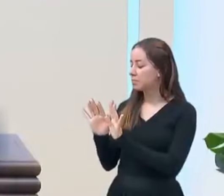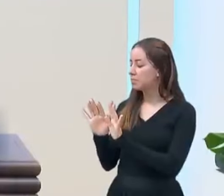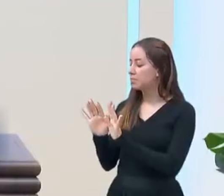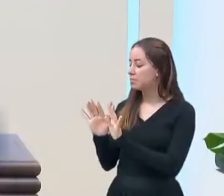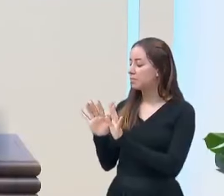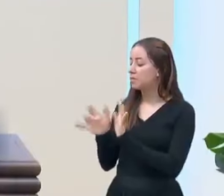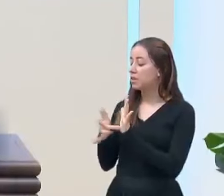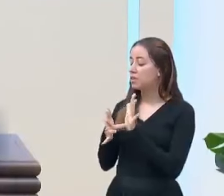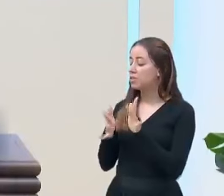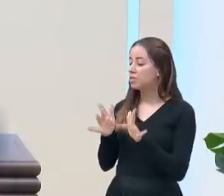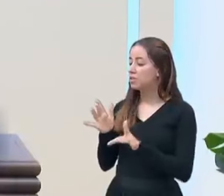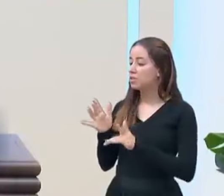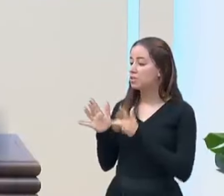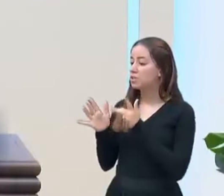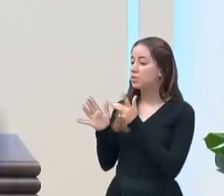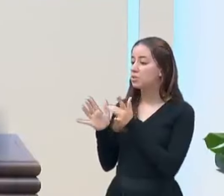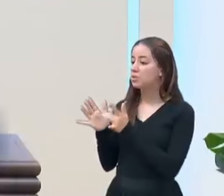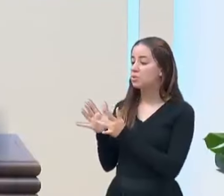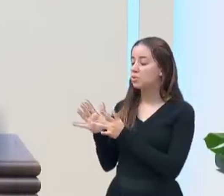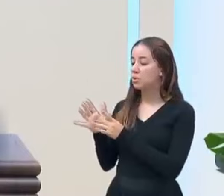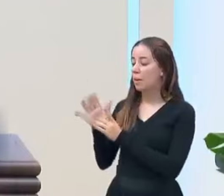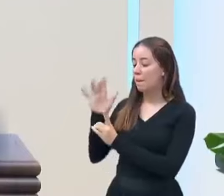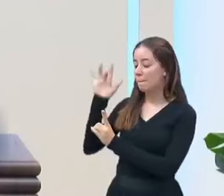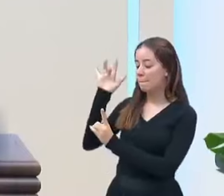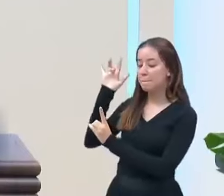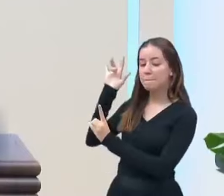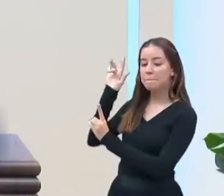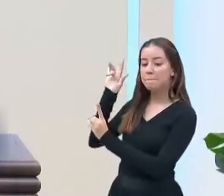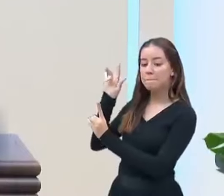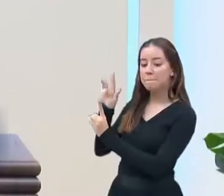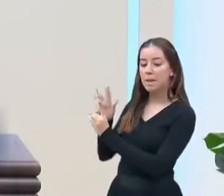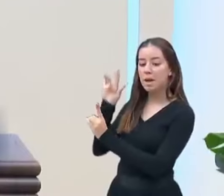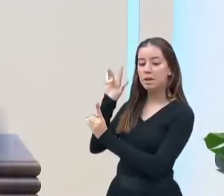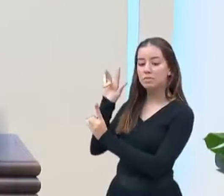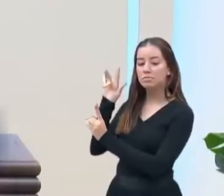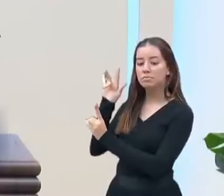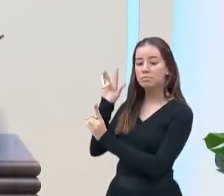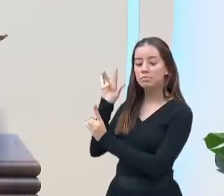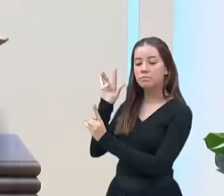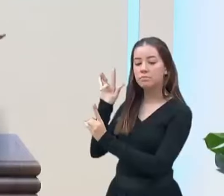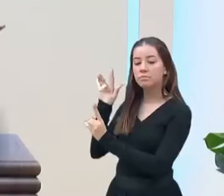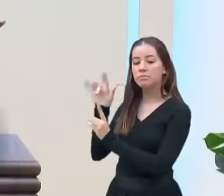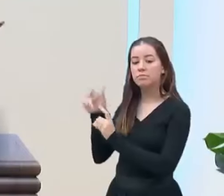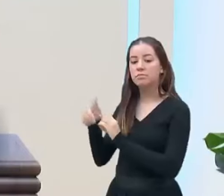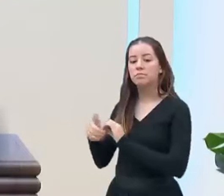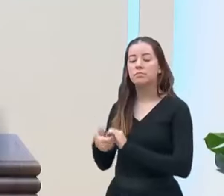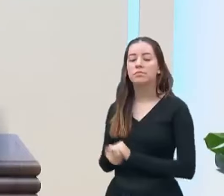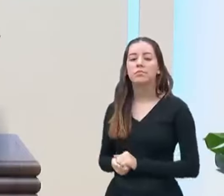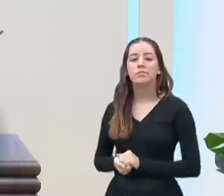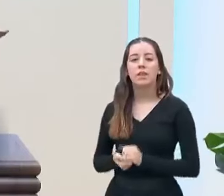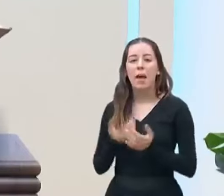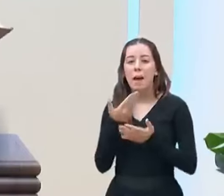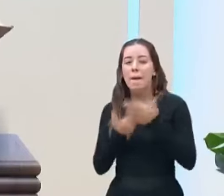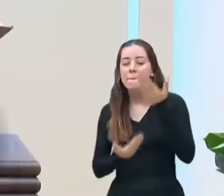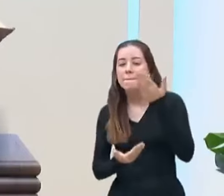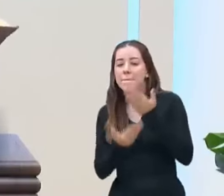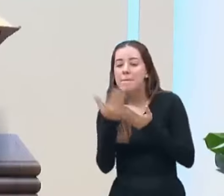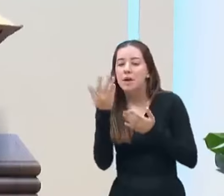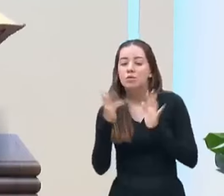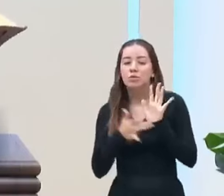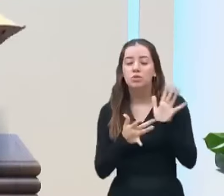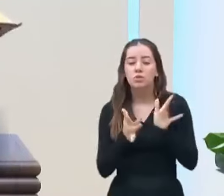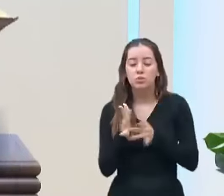mão sobre o leproso. A sua mão criadora, a sua